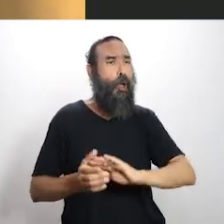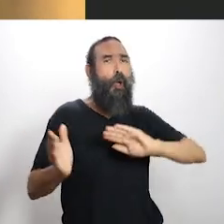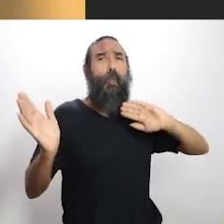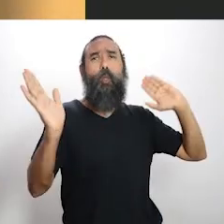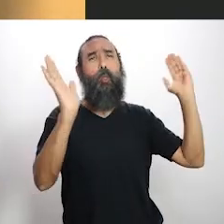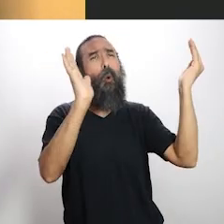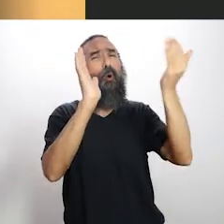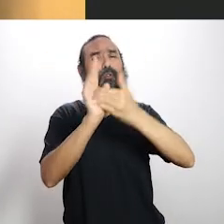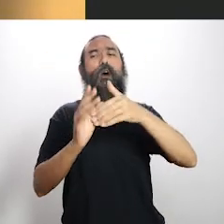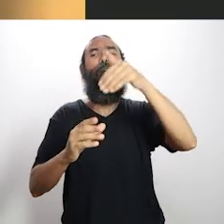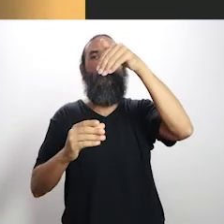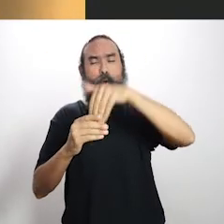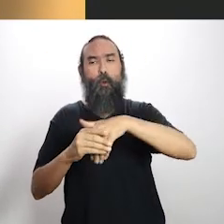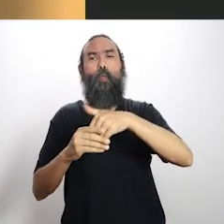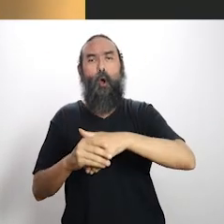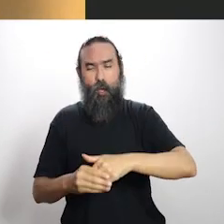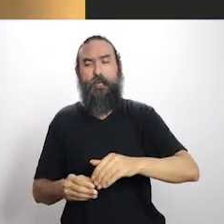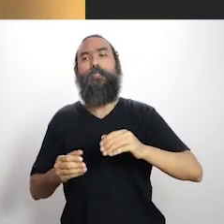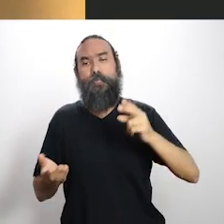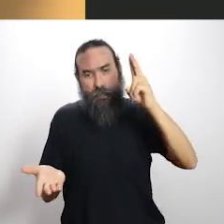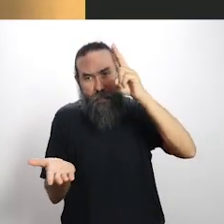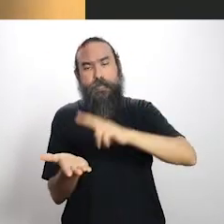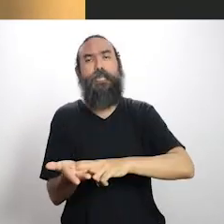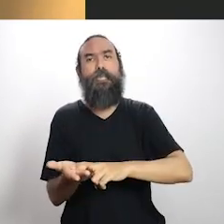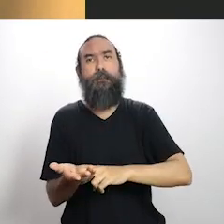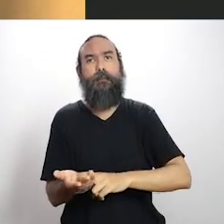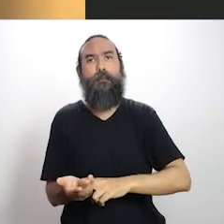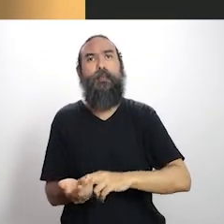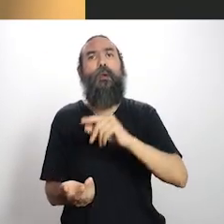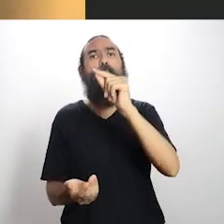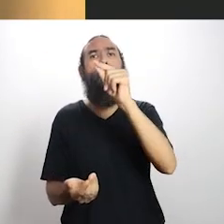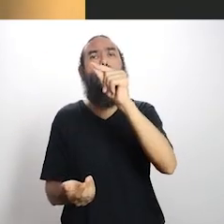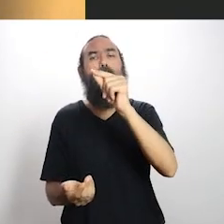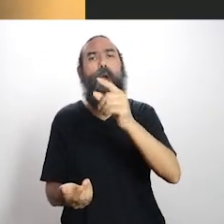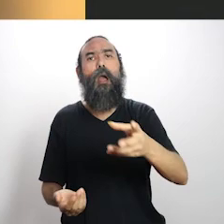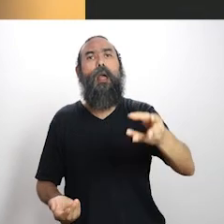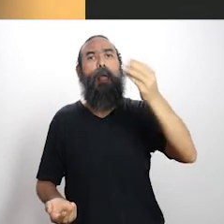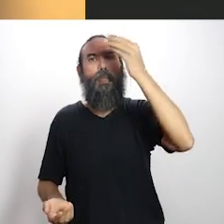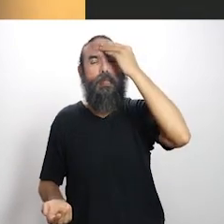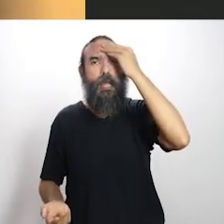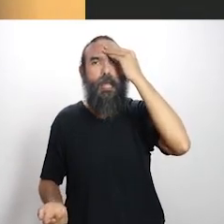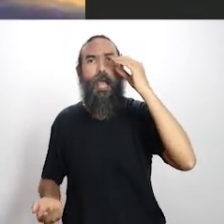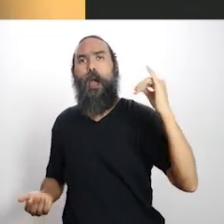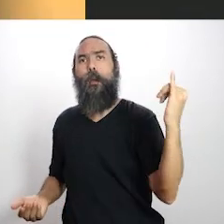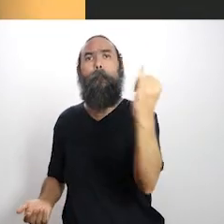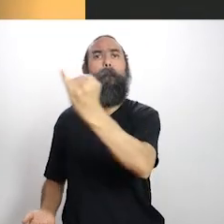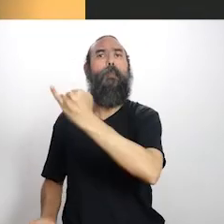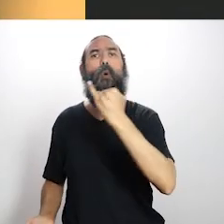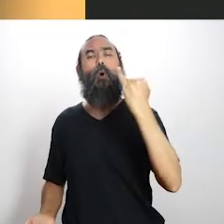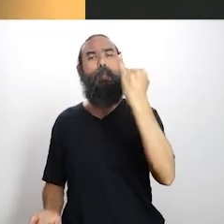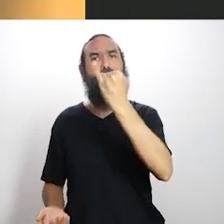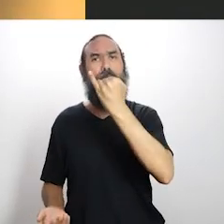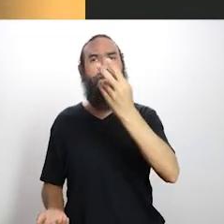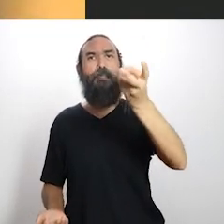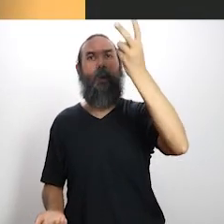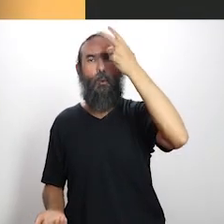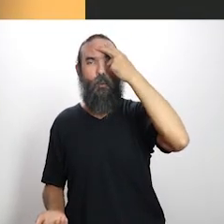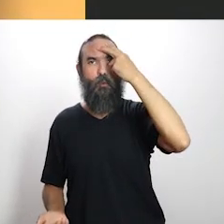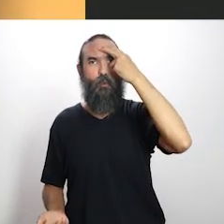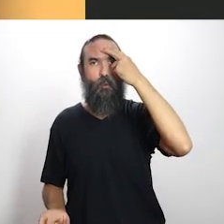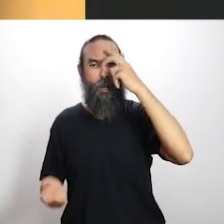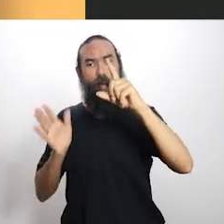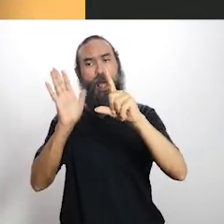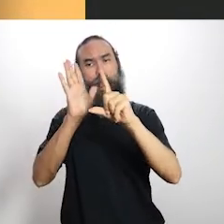si um trabalho de articulação importante e é uma lei que tem uma qualidade na formulação aquilo que o Célio